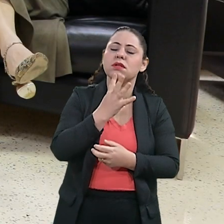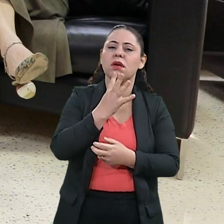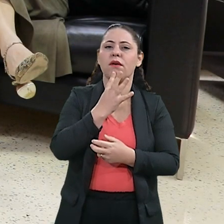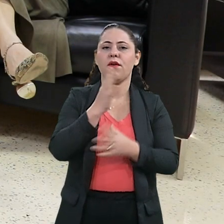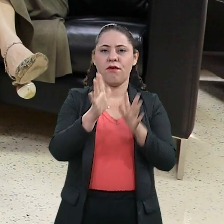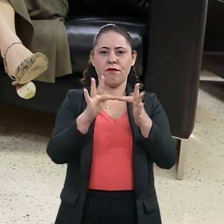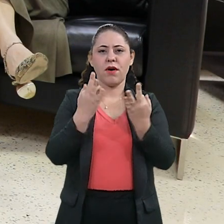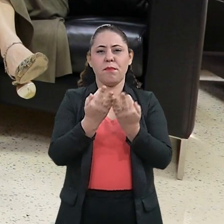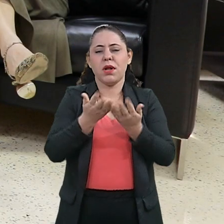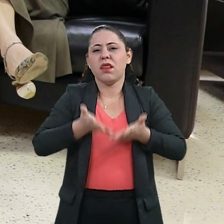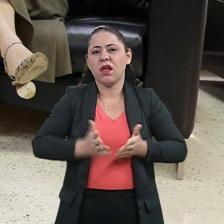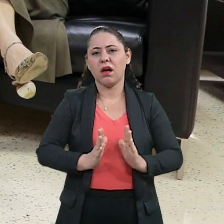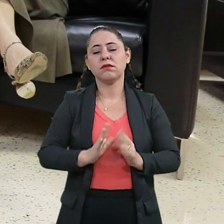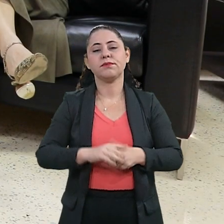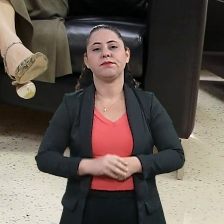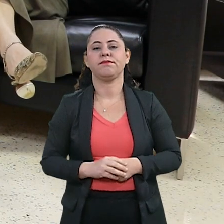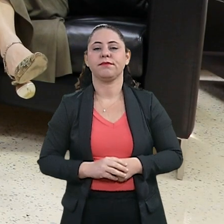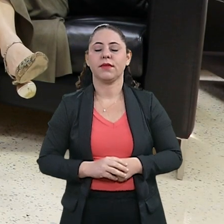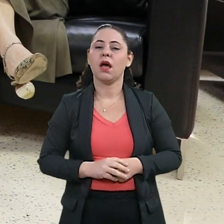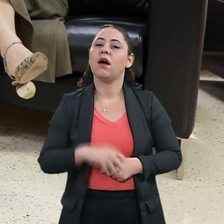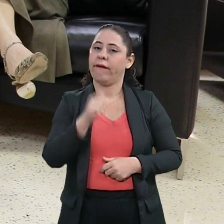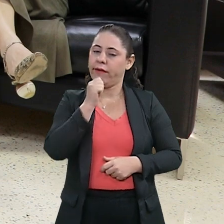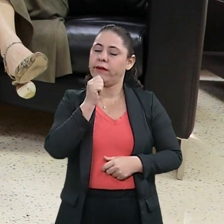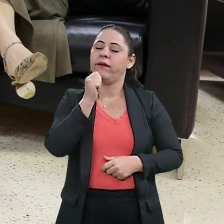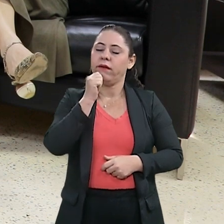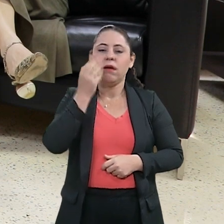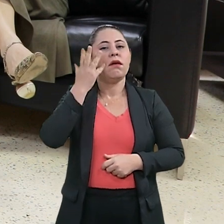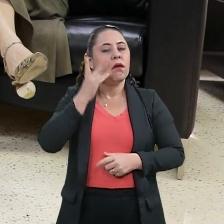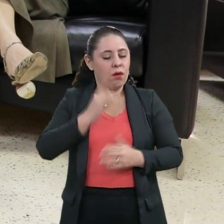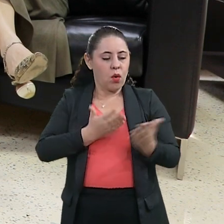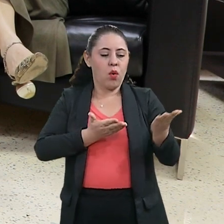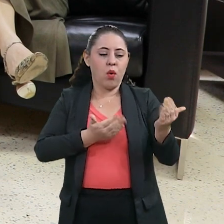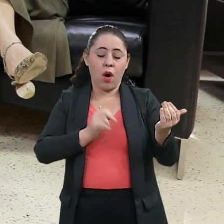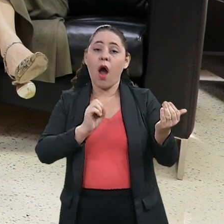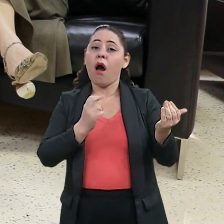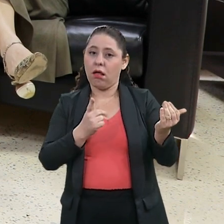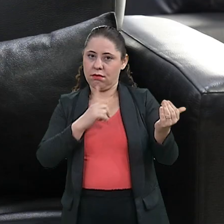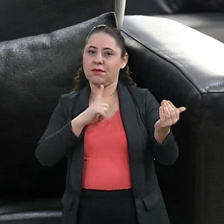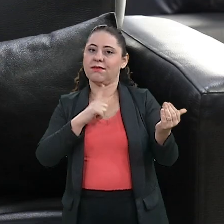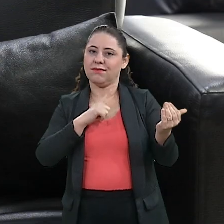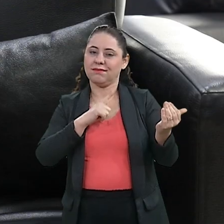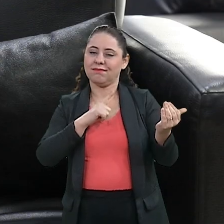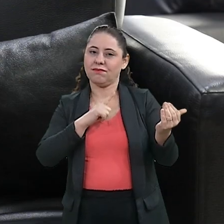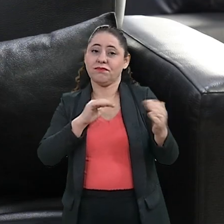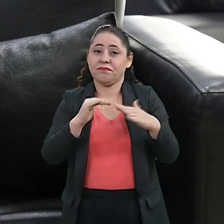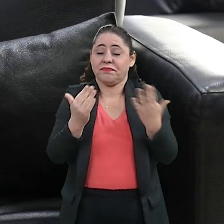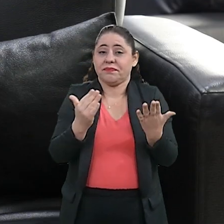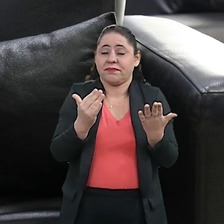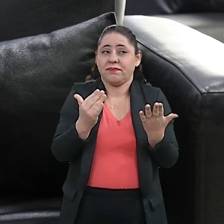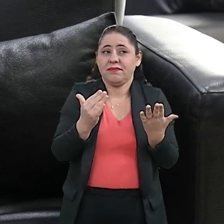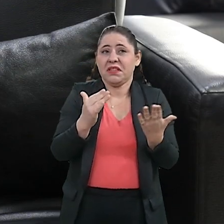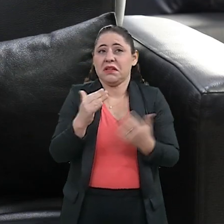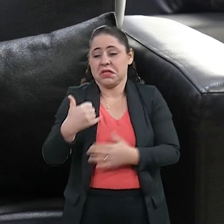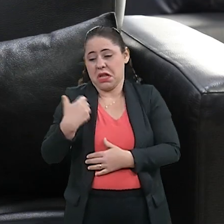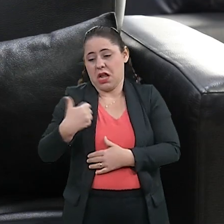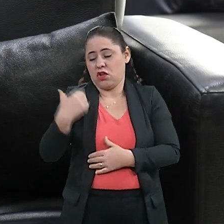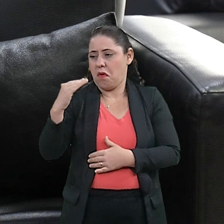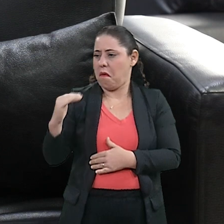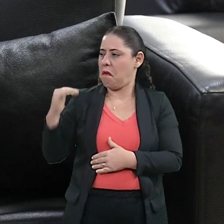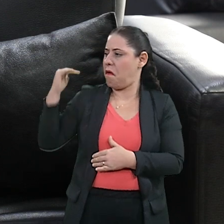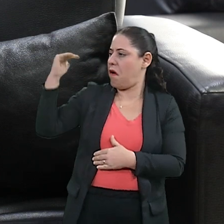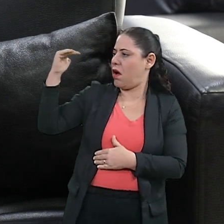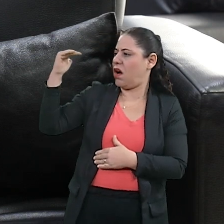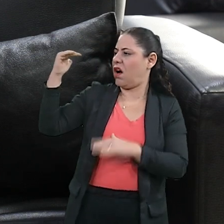saber sobre a sua origem biológica? Ainda na infância ou na adolescência. Quando já está na